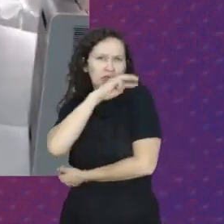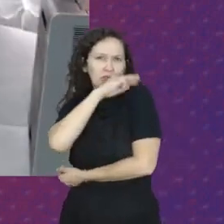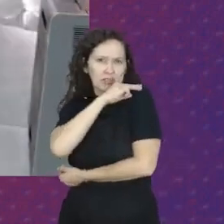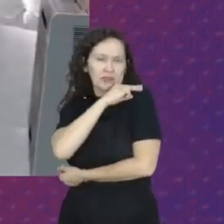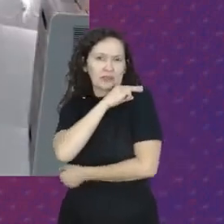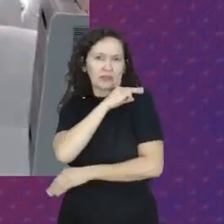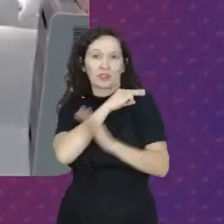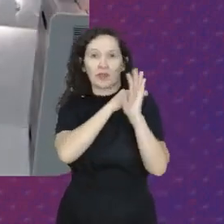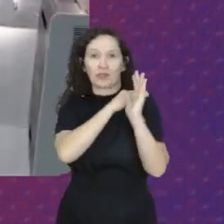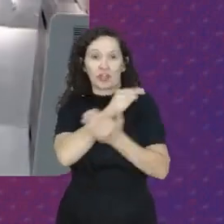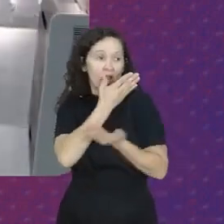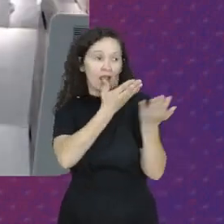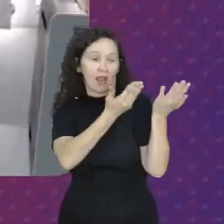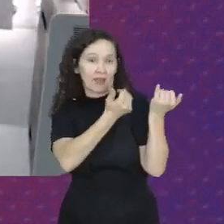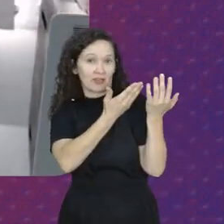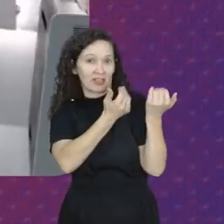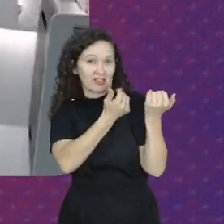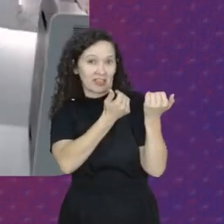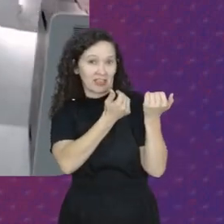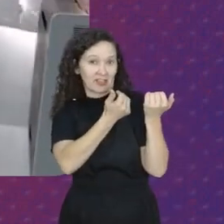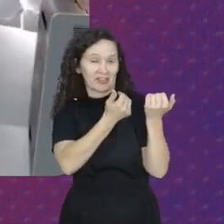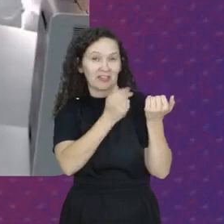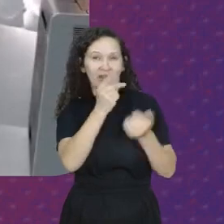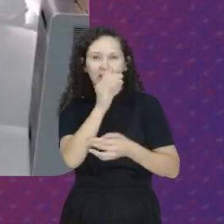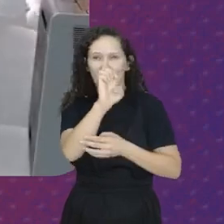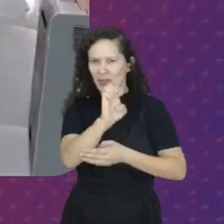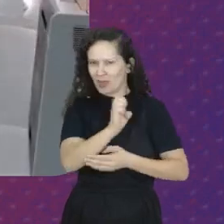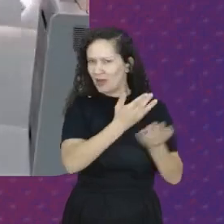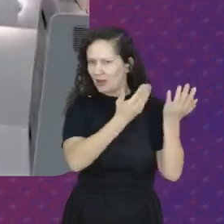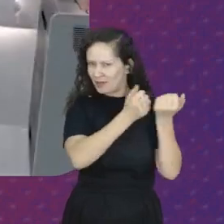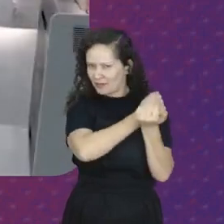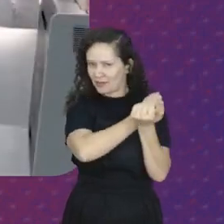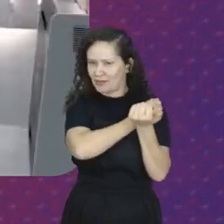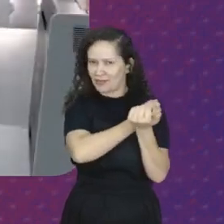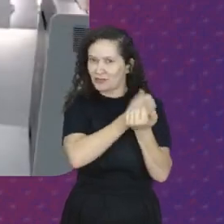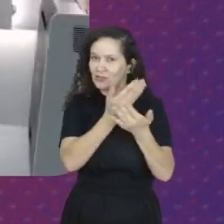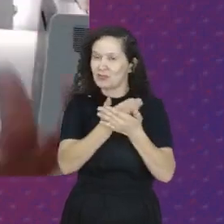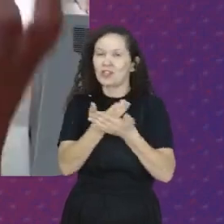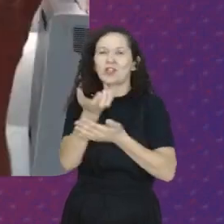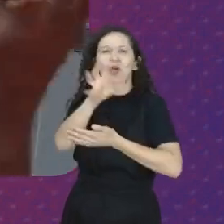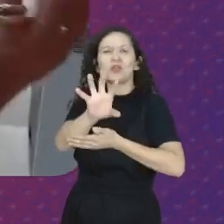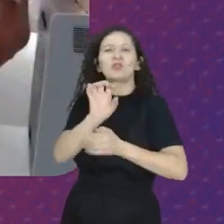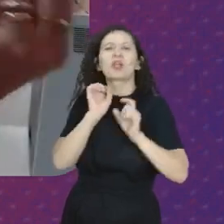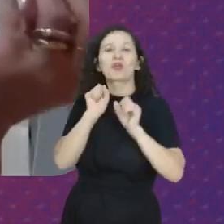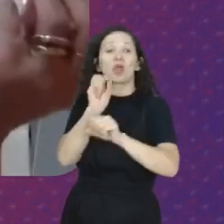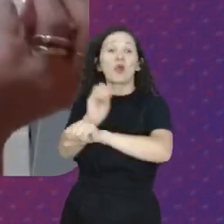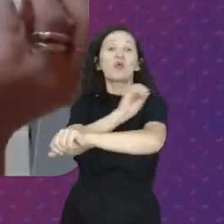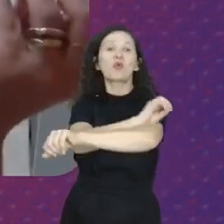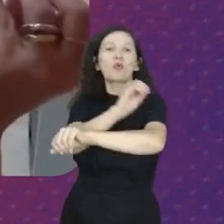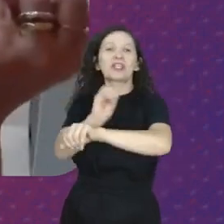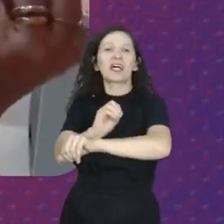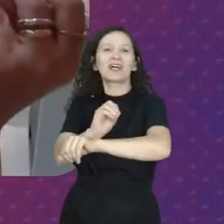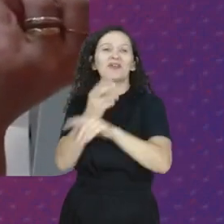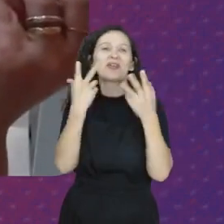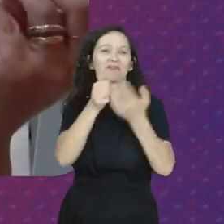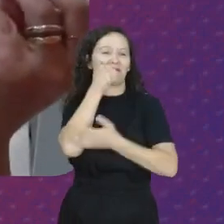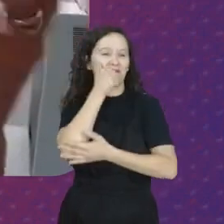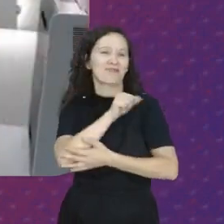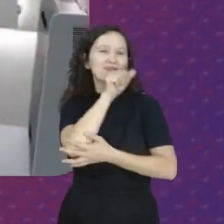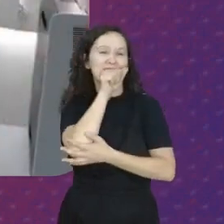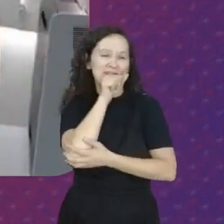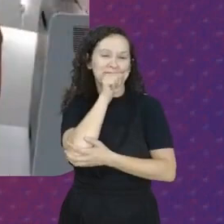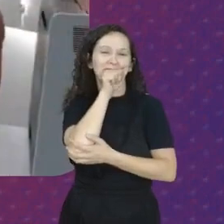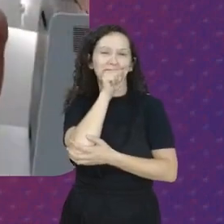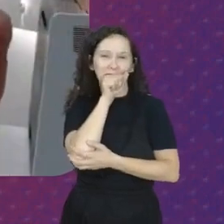já são adolescentes, pré-adolescentes e adolescentes, os estudantes, já não requerem mais os cuidados maternos